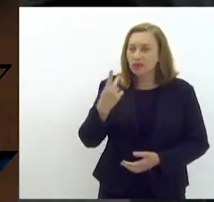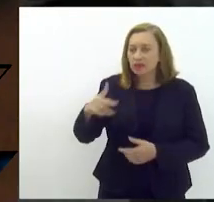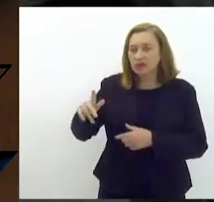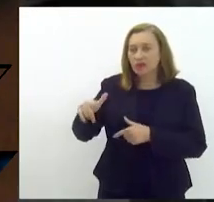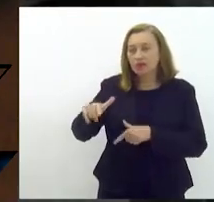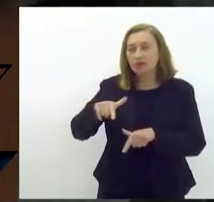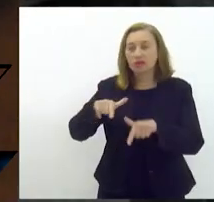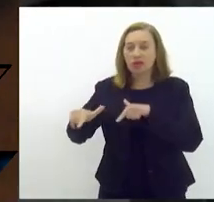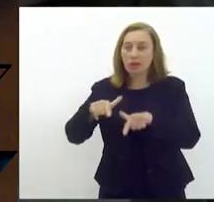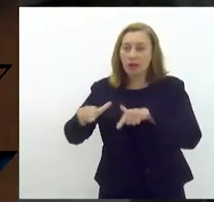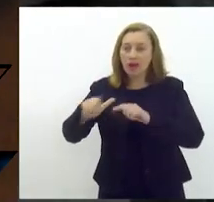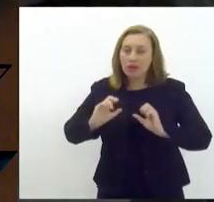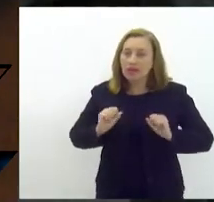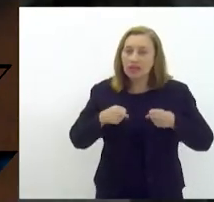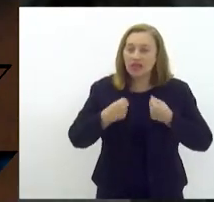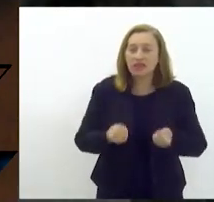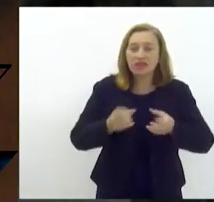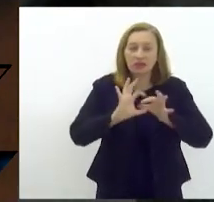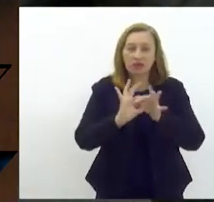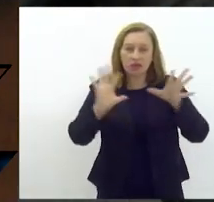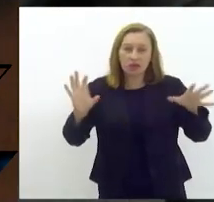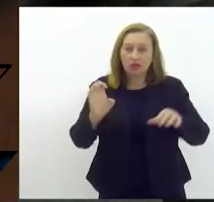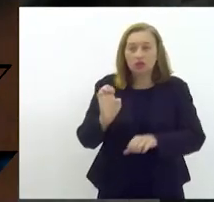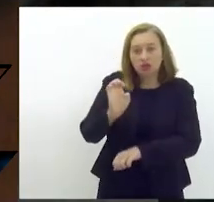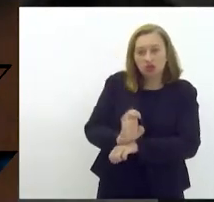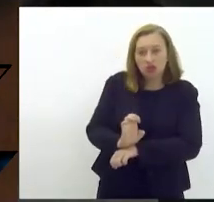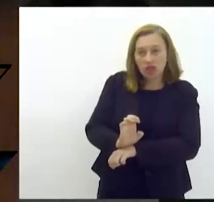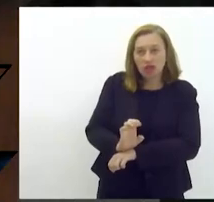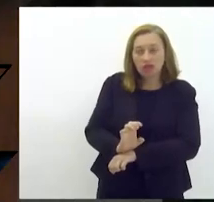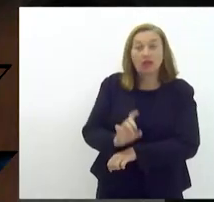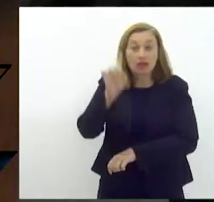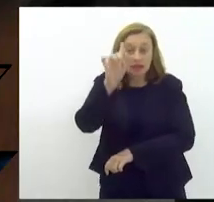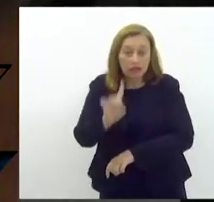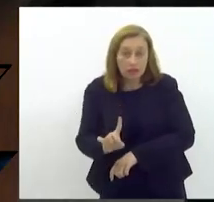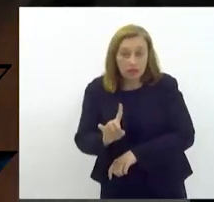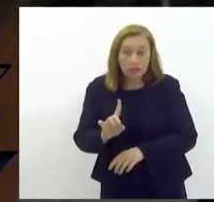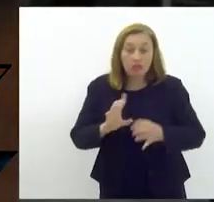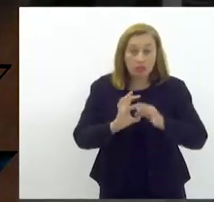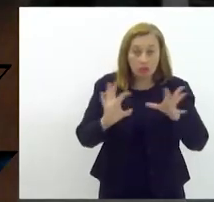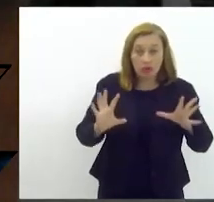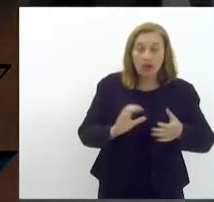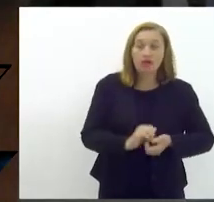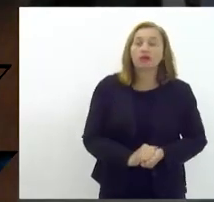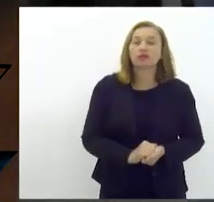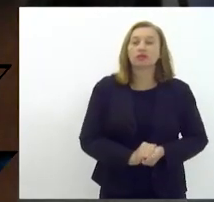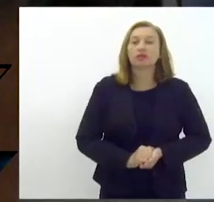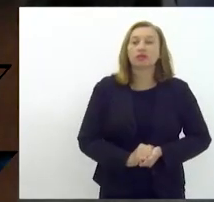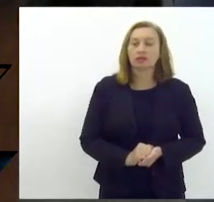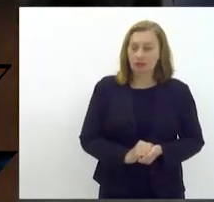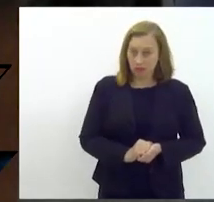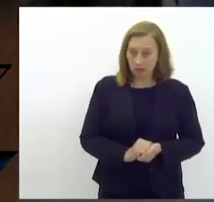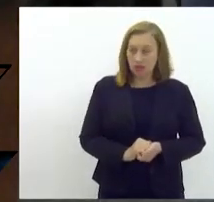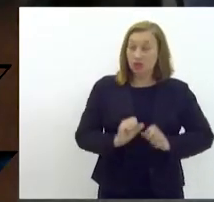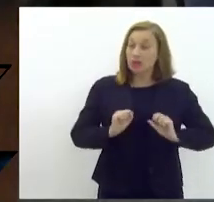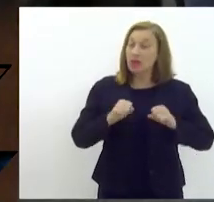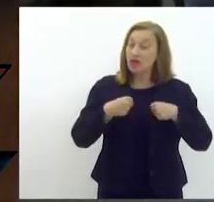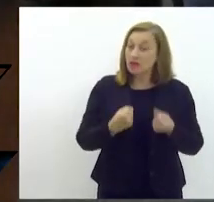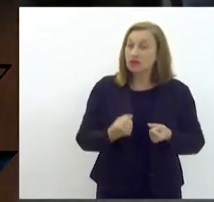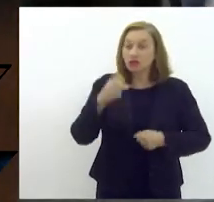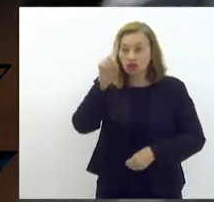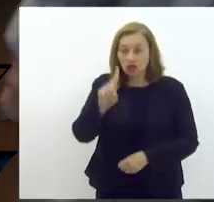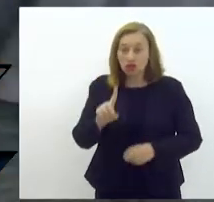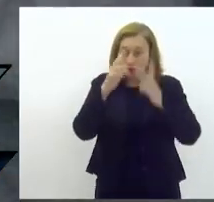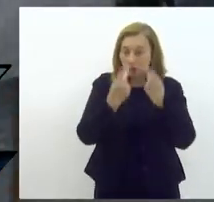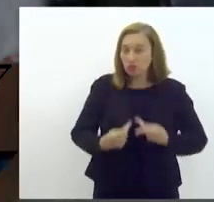na defesa da democracia do Estado democrático de direitos e como uma das mais ferrinhas defensoras dos